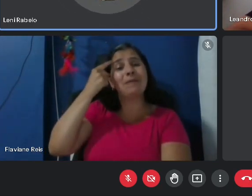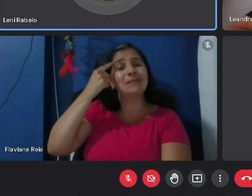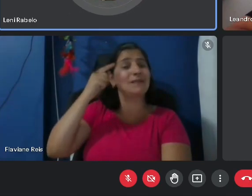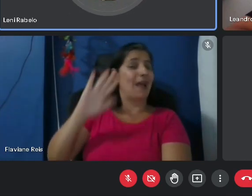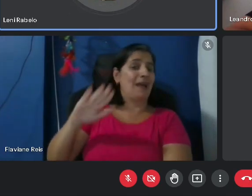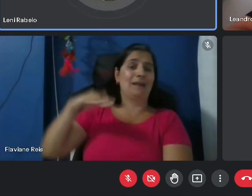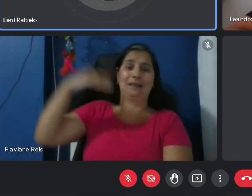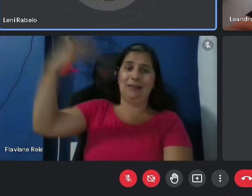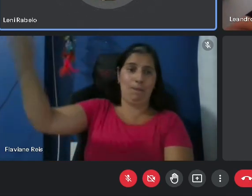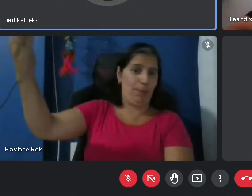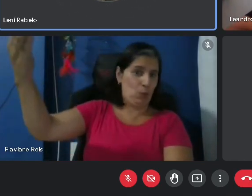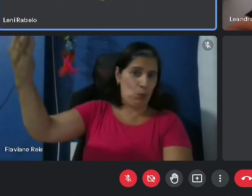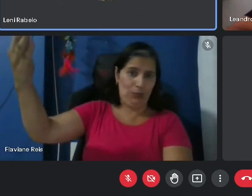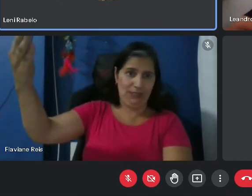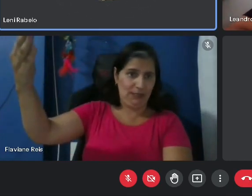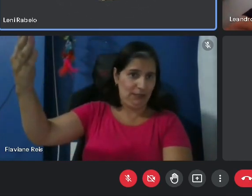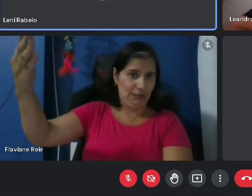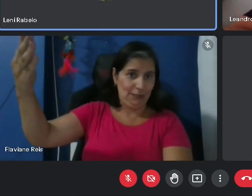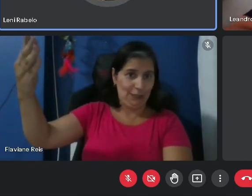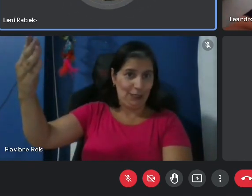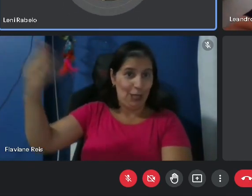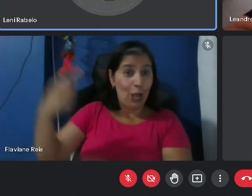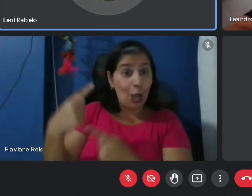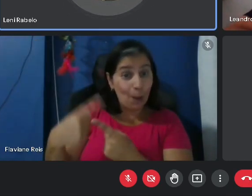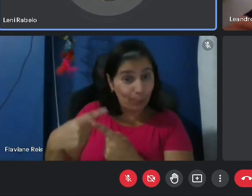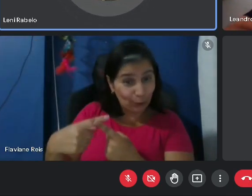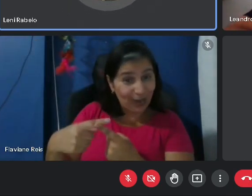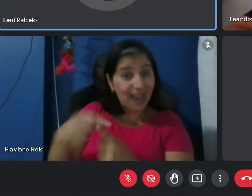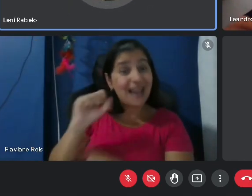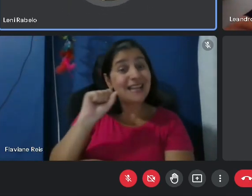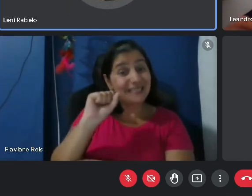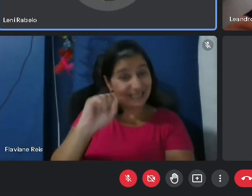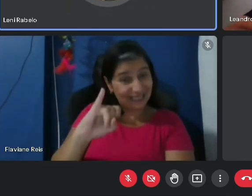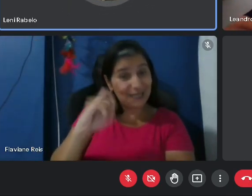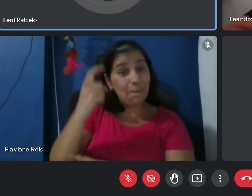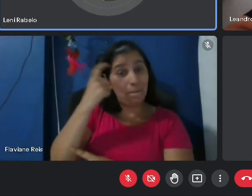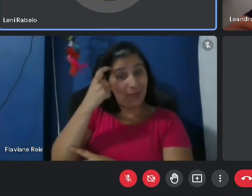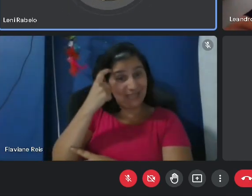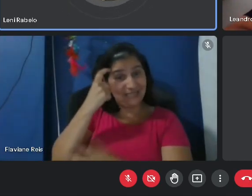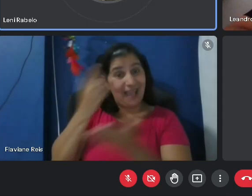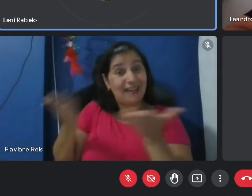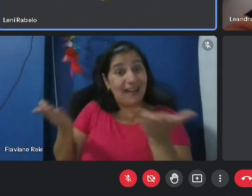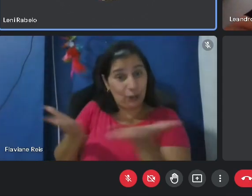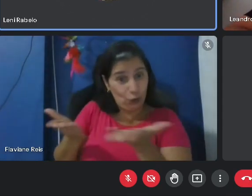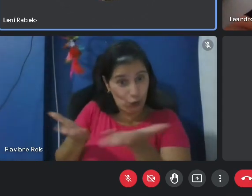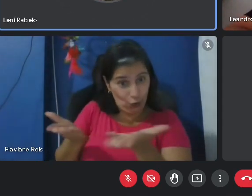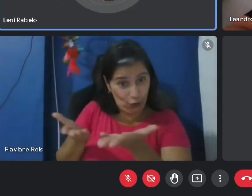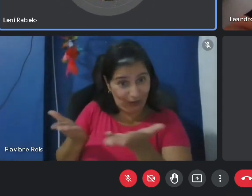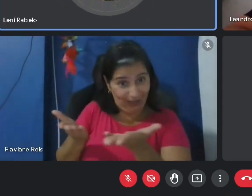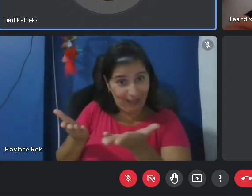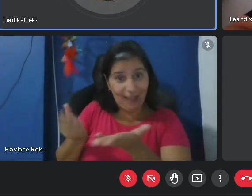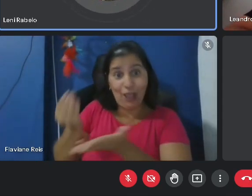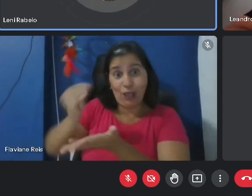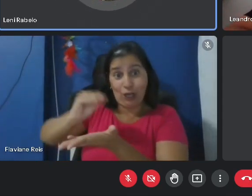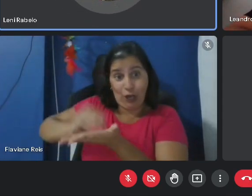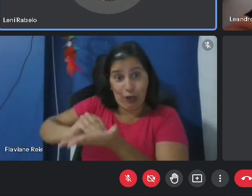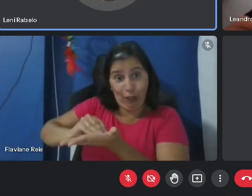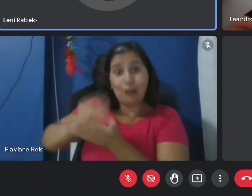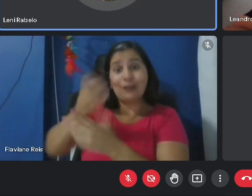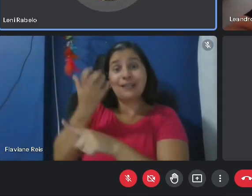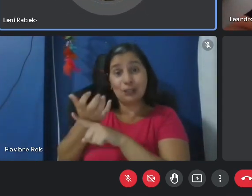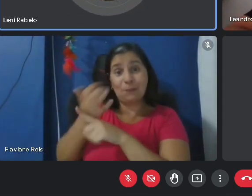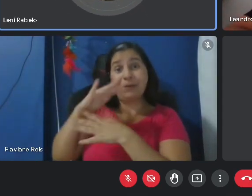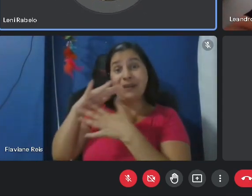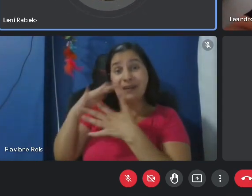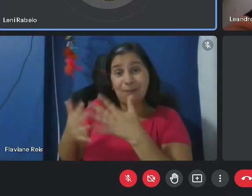é obrigatória, mas isso é depois, não é agora. Se a gente for pensar